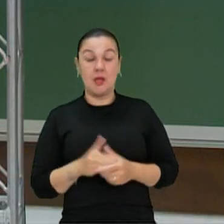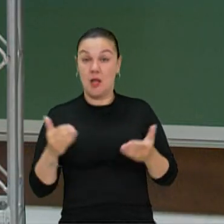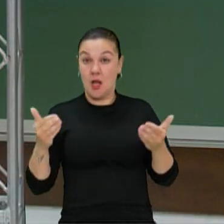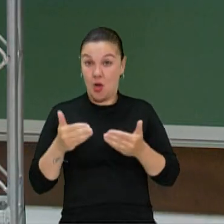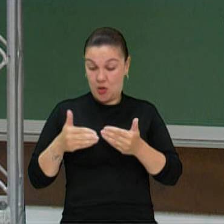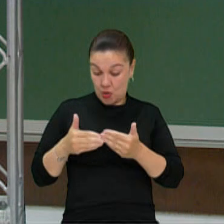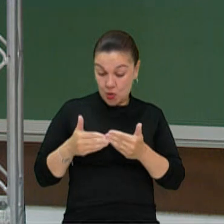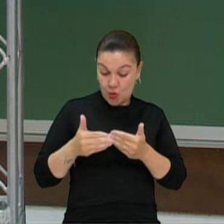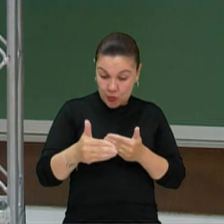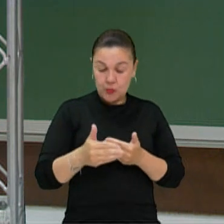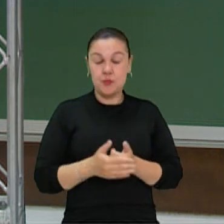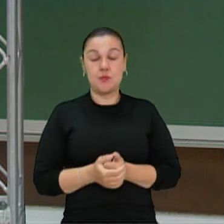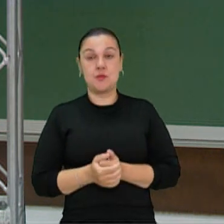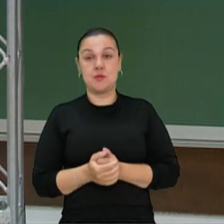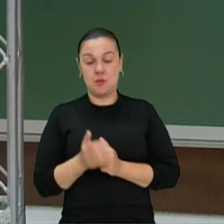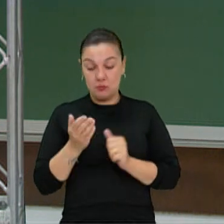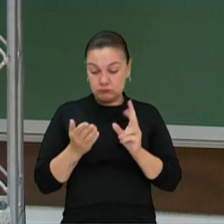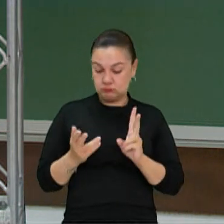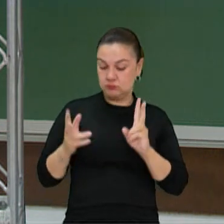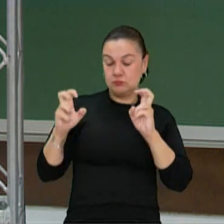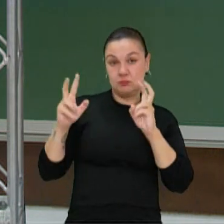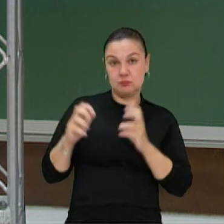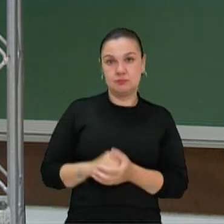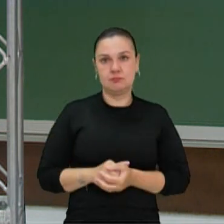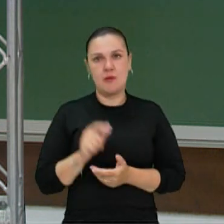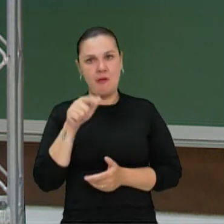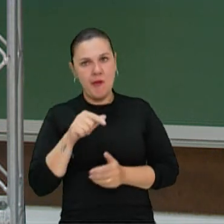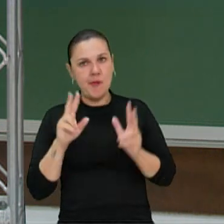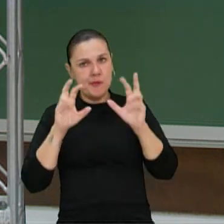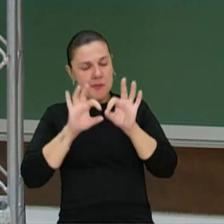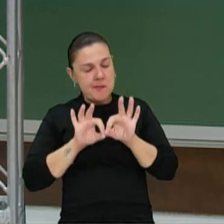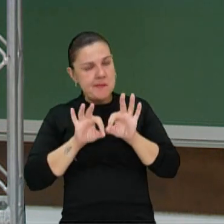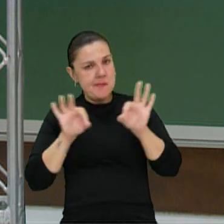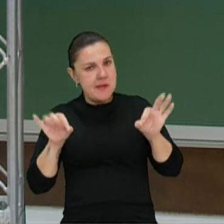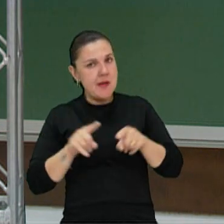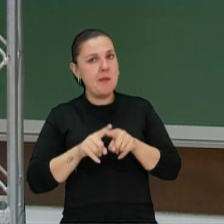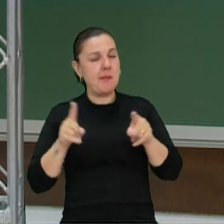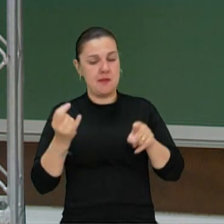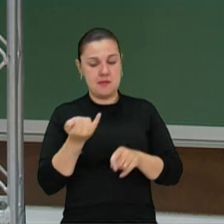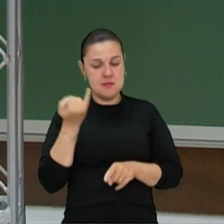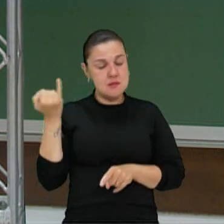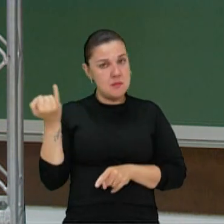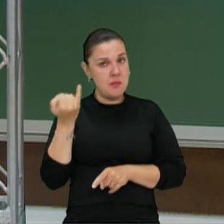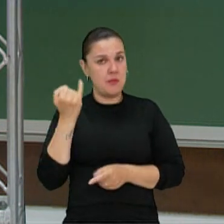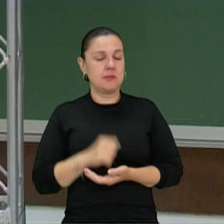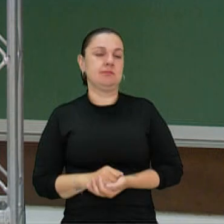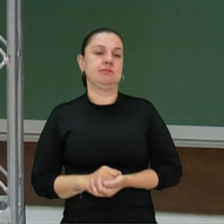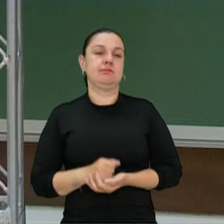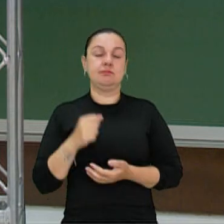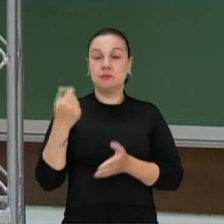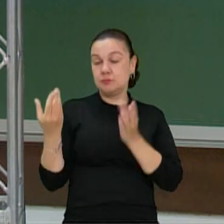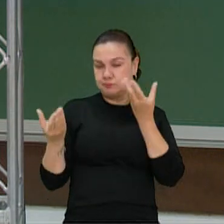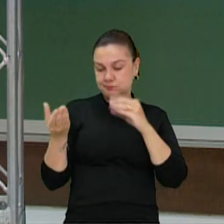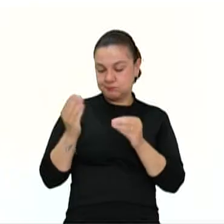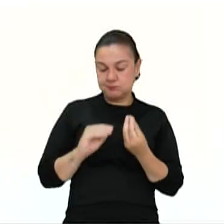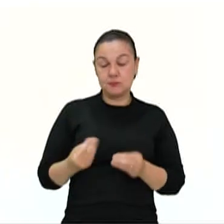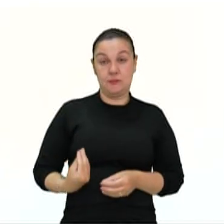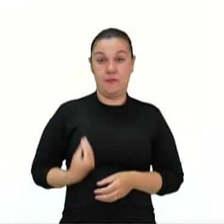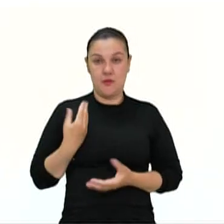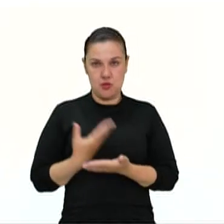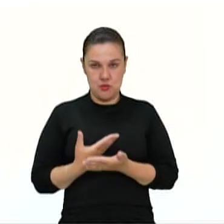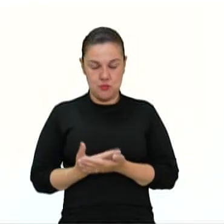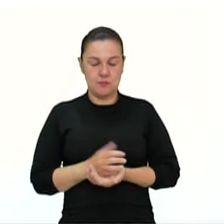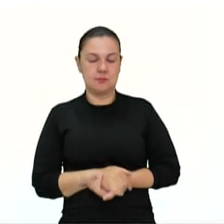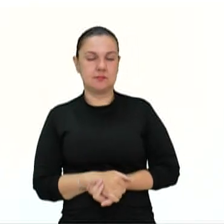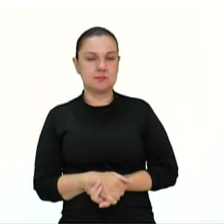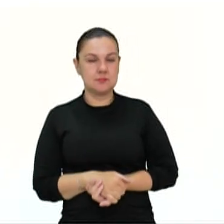dar continuidade a esse assunto. É um assunto simples, mas bem importante, com várias aplicações aí no nosso cotidiano.